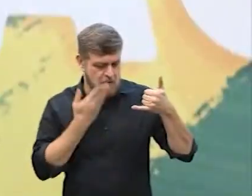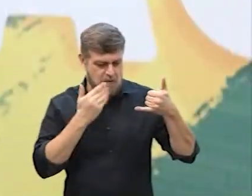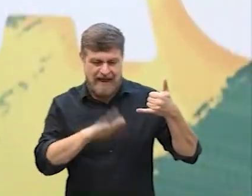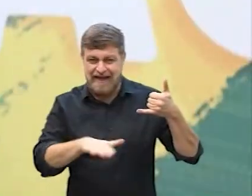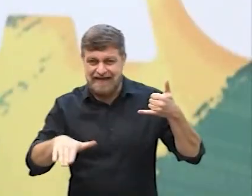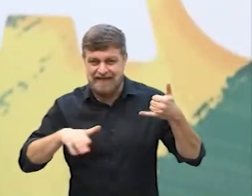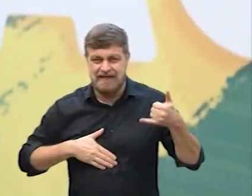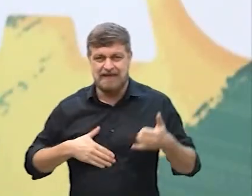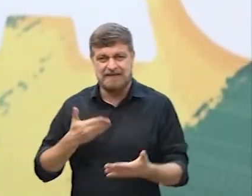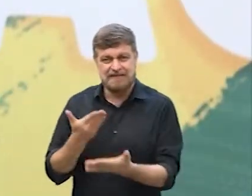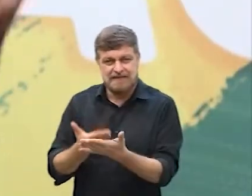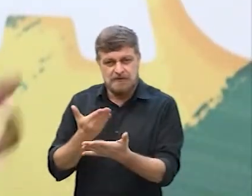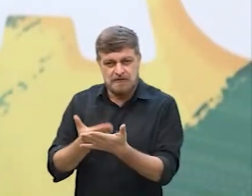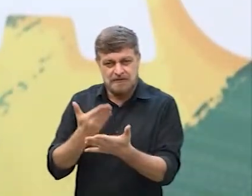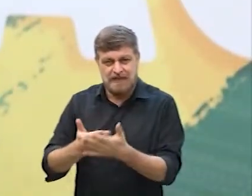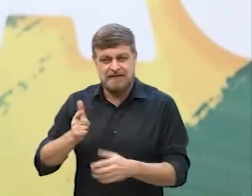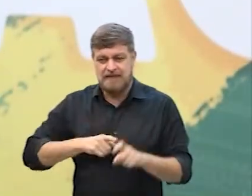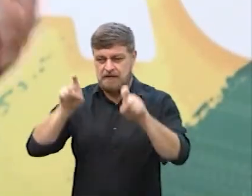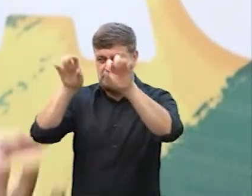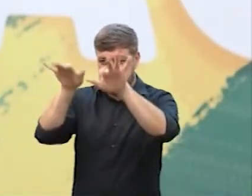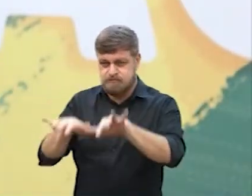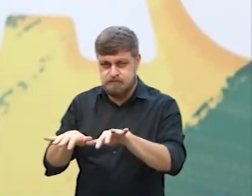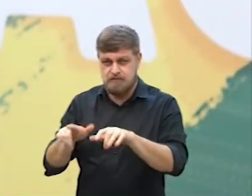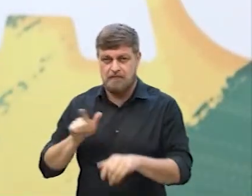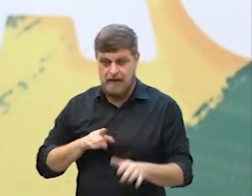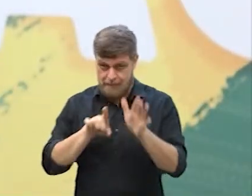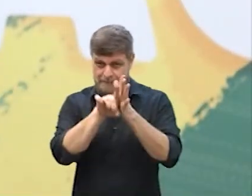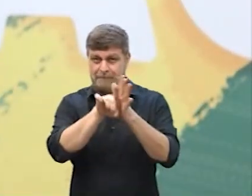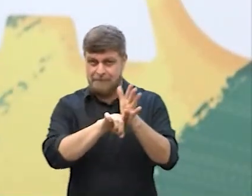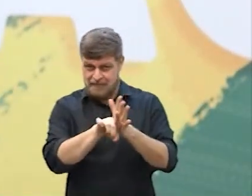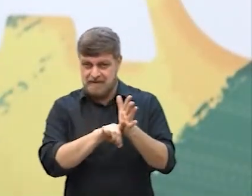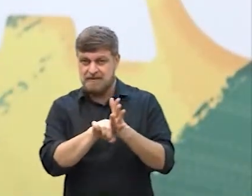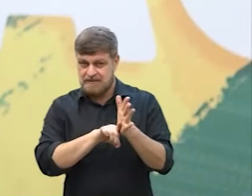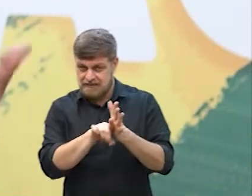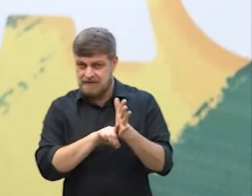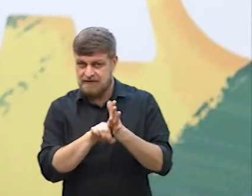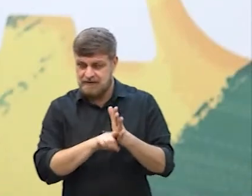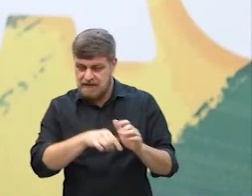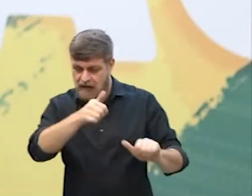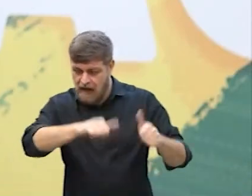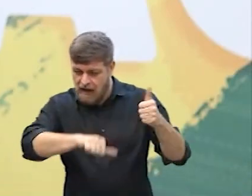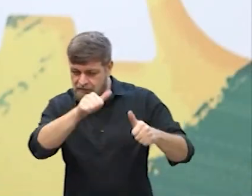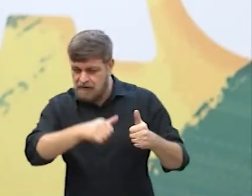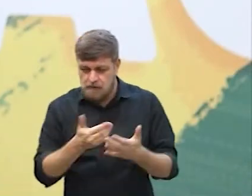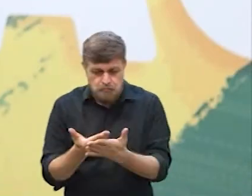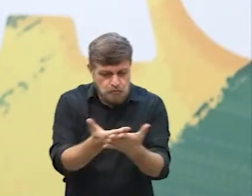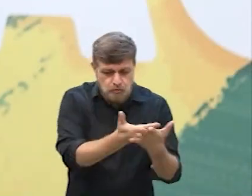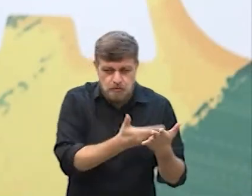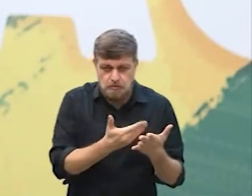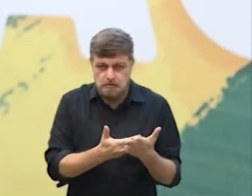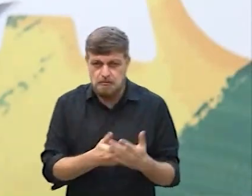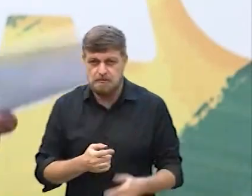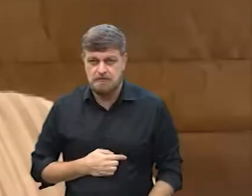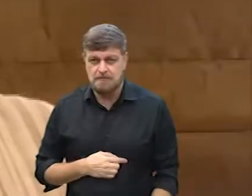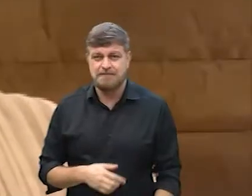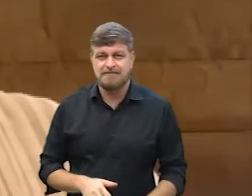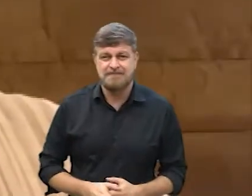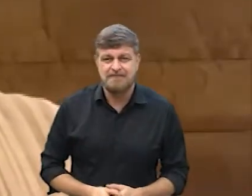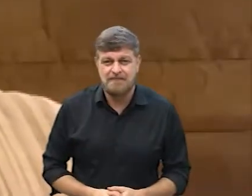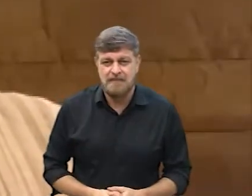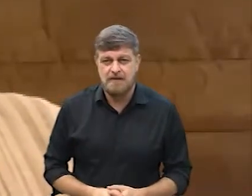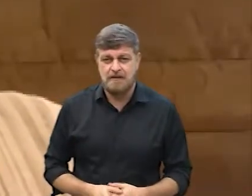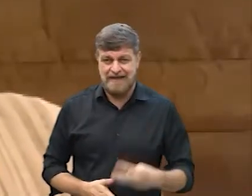os estudantes têm computador, mas foi feito, não é? Uma pesquisa, um estudo, que